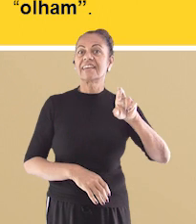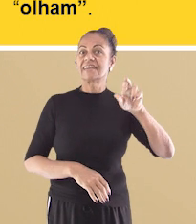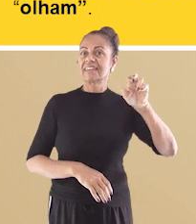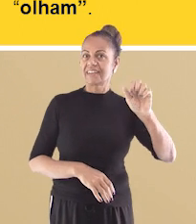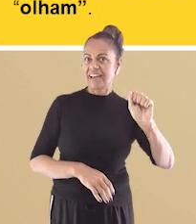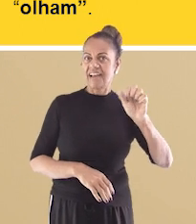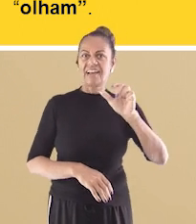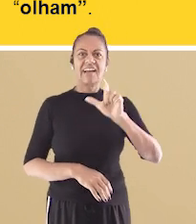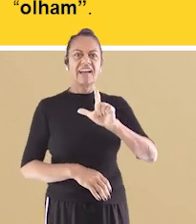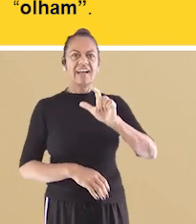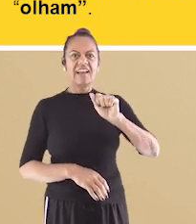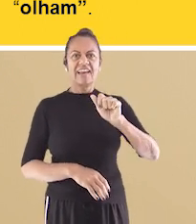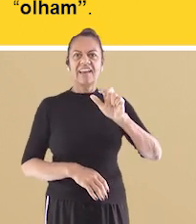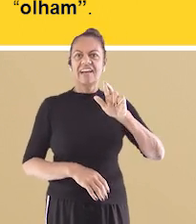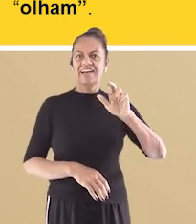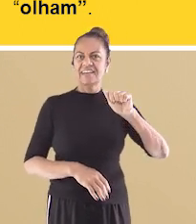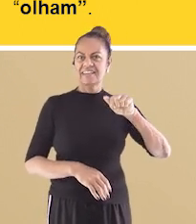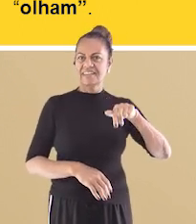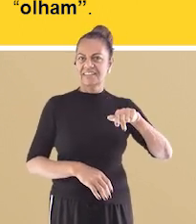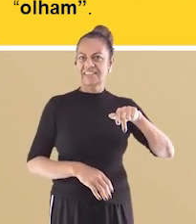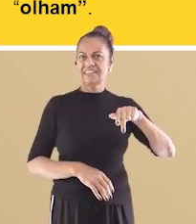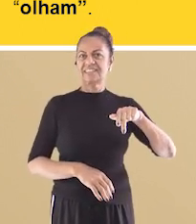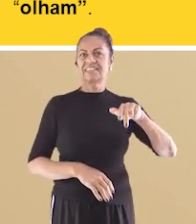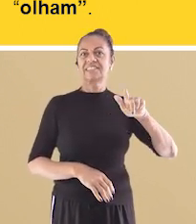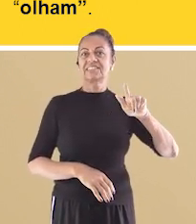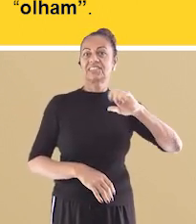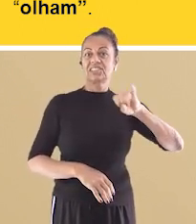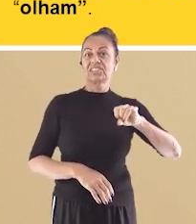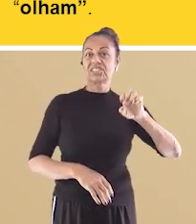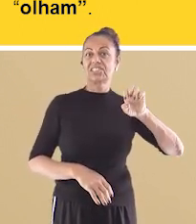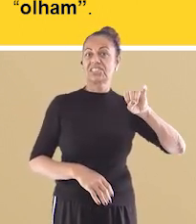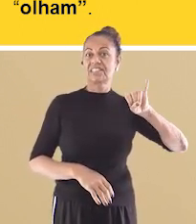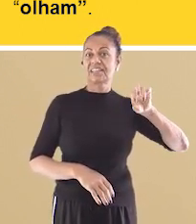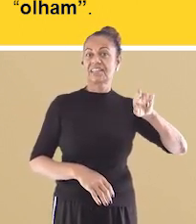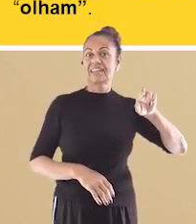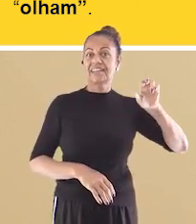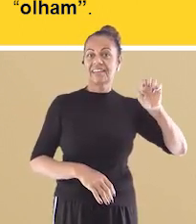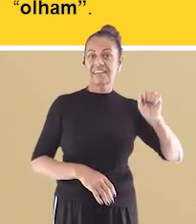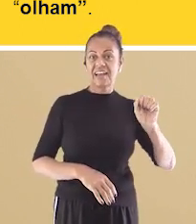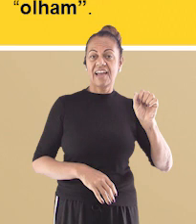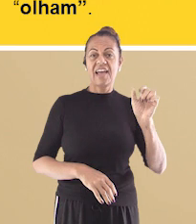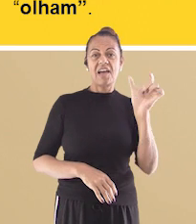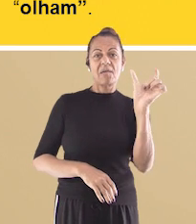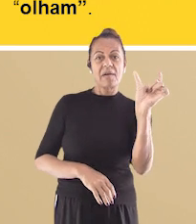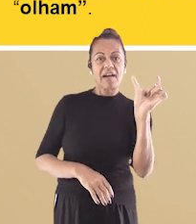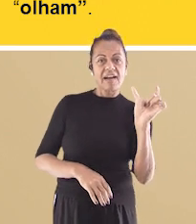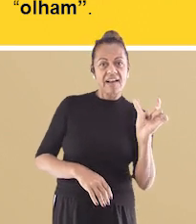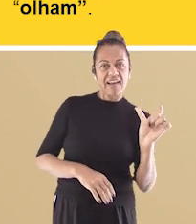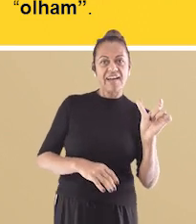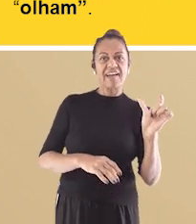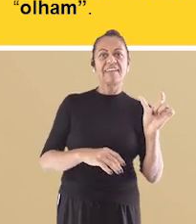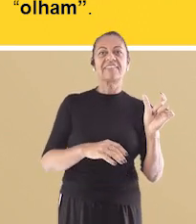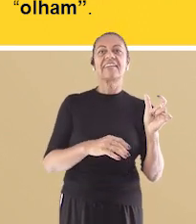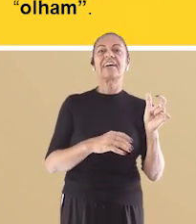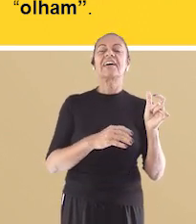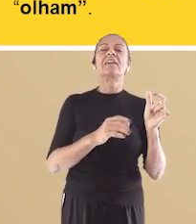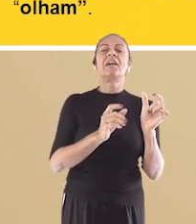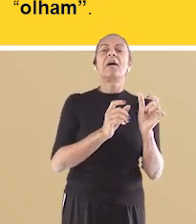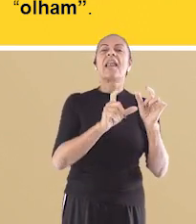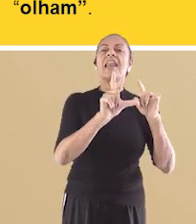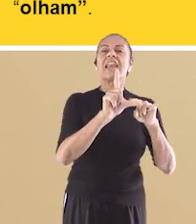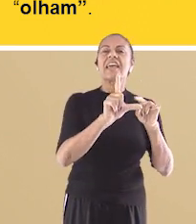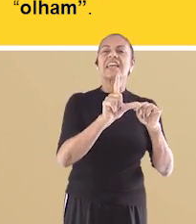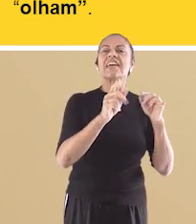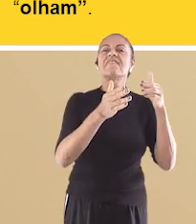laranjeiras, pois possuem a mesma terminação, ou seja, as duas palavras terminam com eiras.